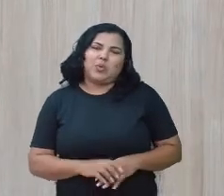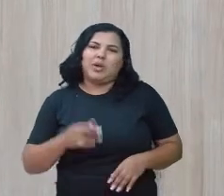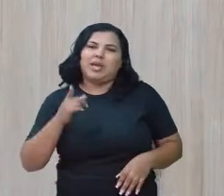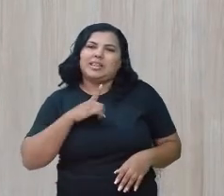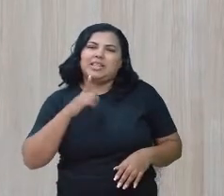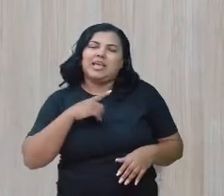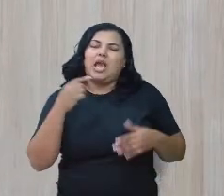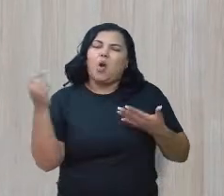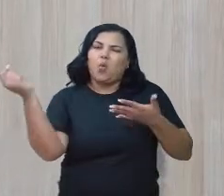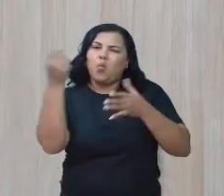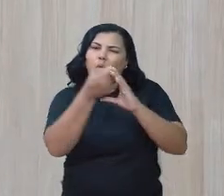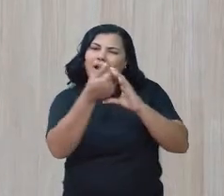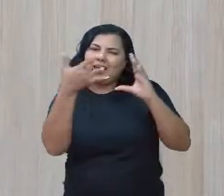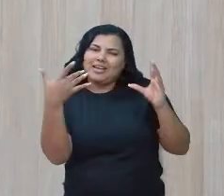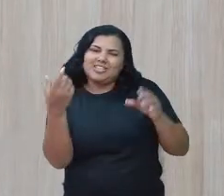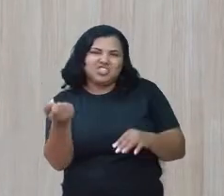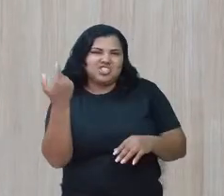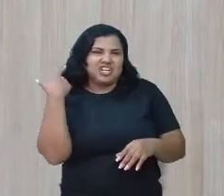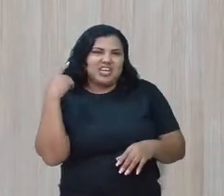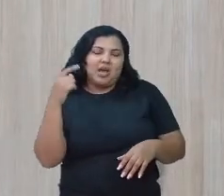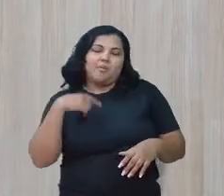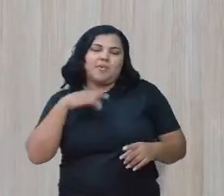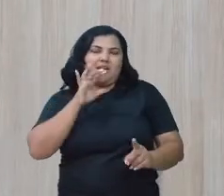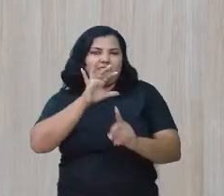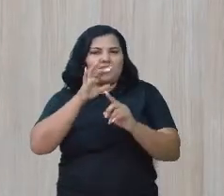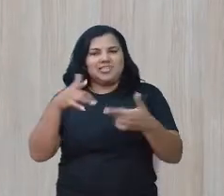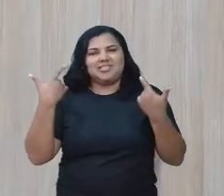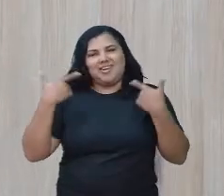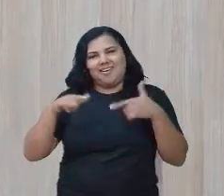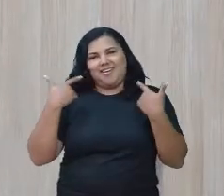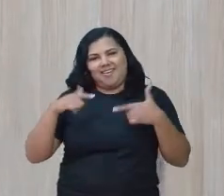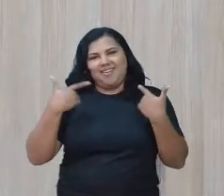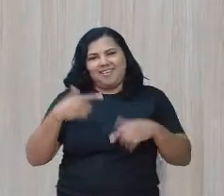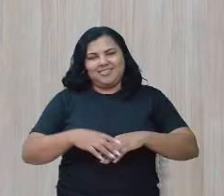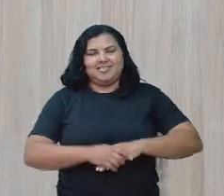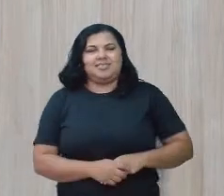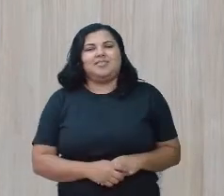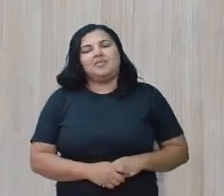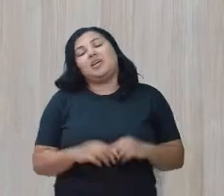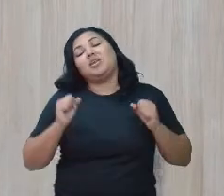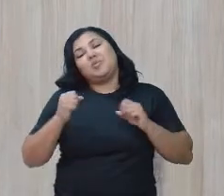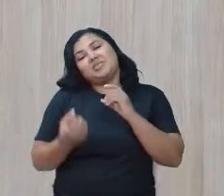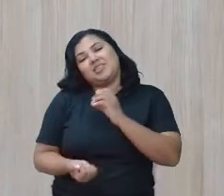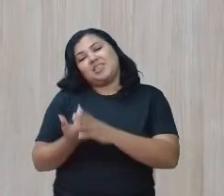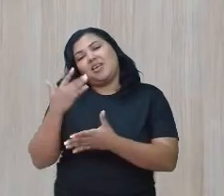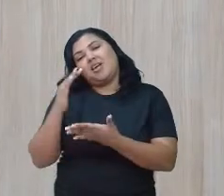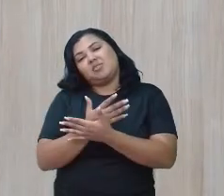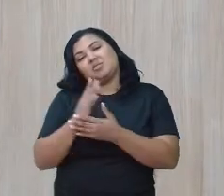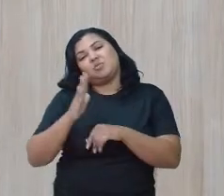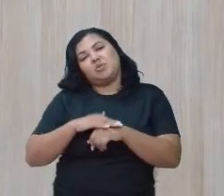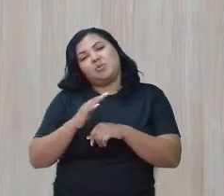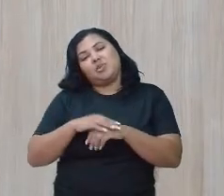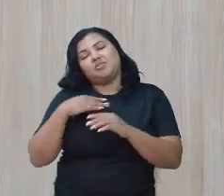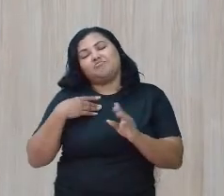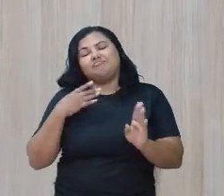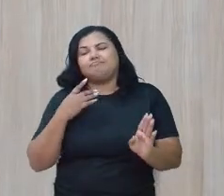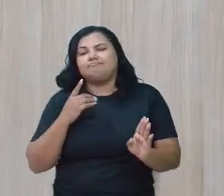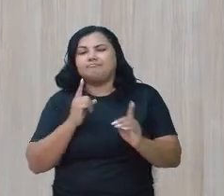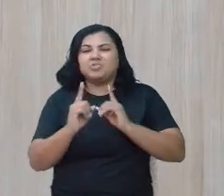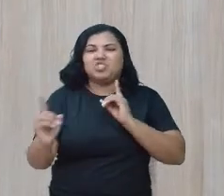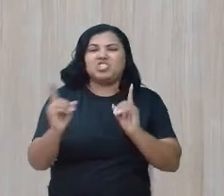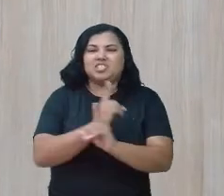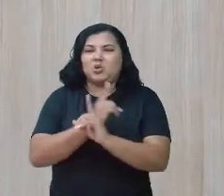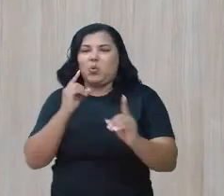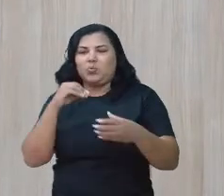algum elemento estranho que é para gerar a graça, né? Para que ele possa criar alguma situação de desencontro ali